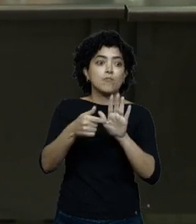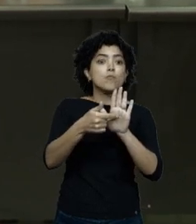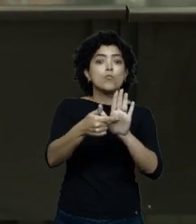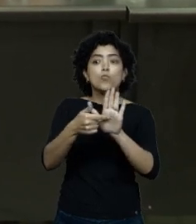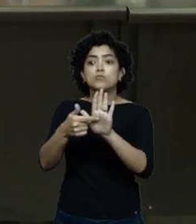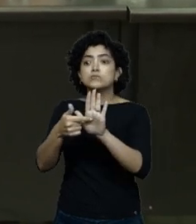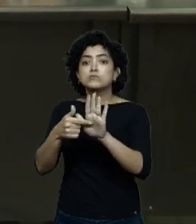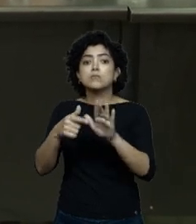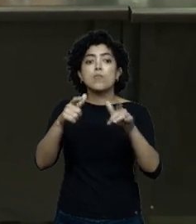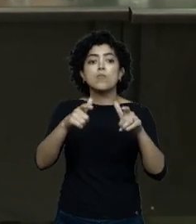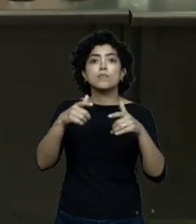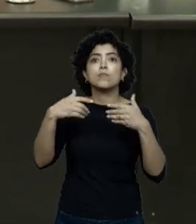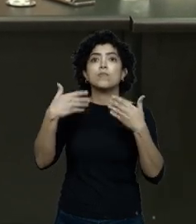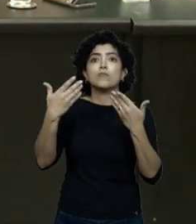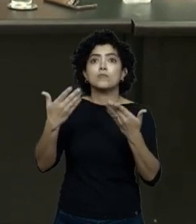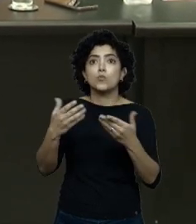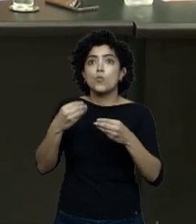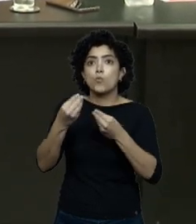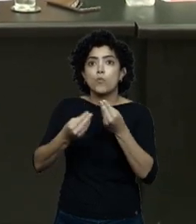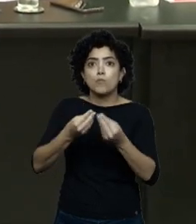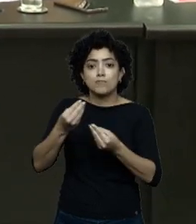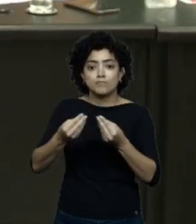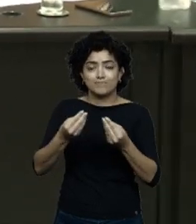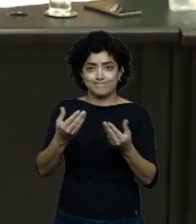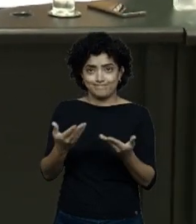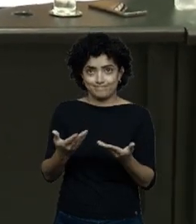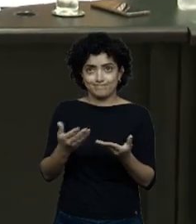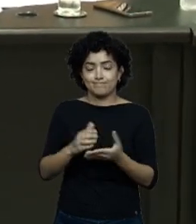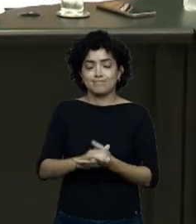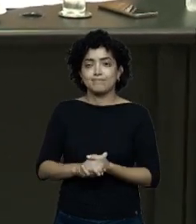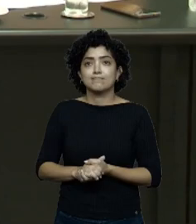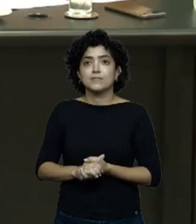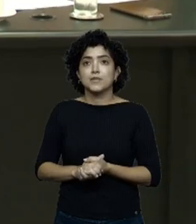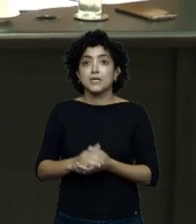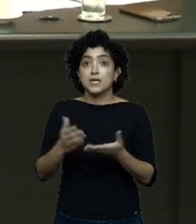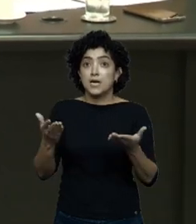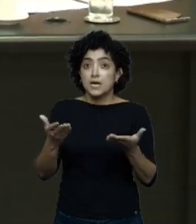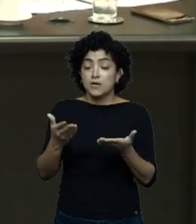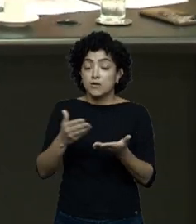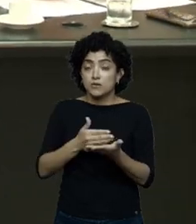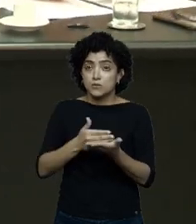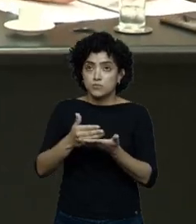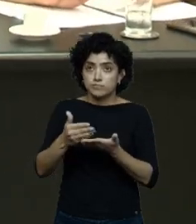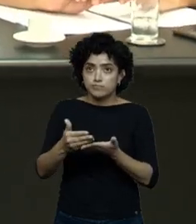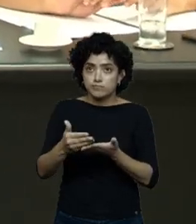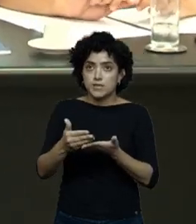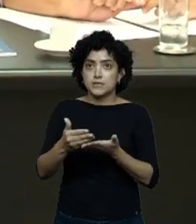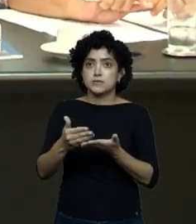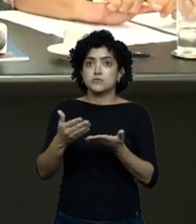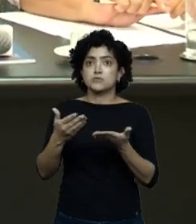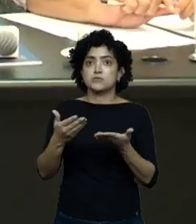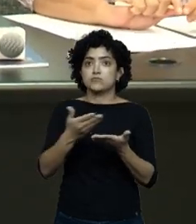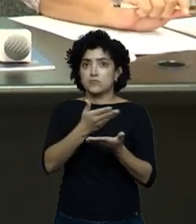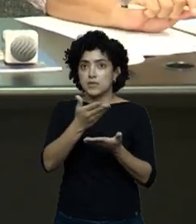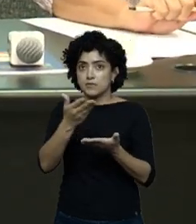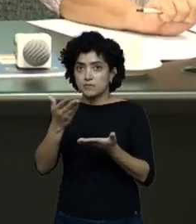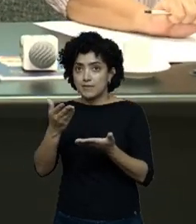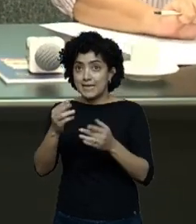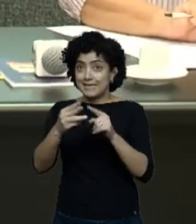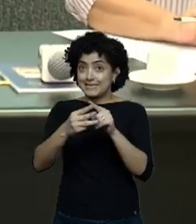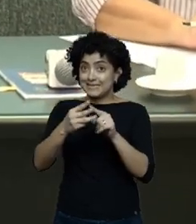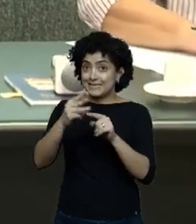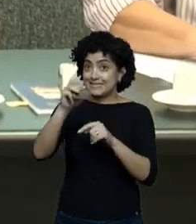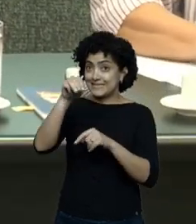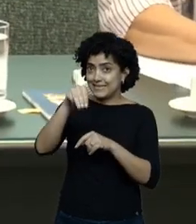eu isso tem que ser o nosso olhar também e eu começo agora então a rodada de falas de três minutos